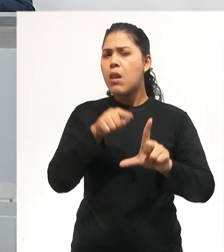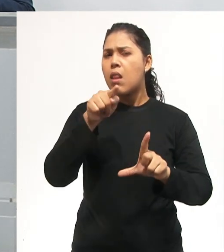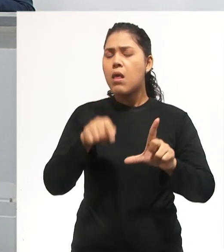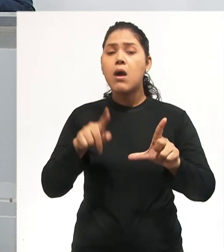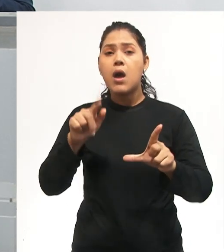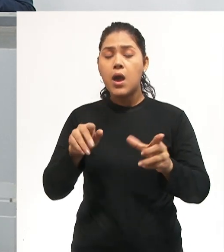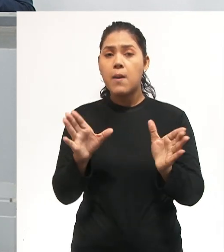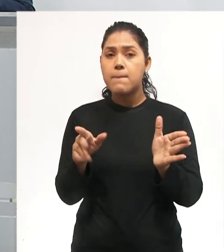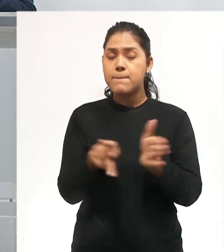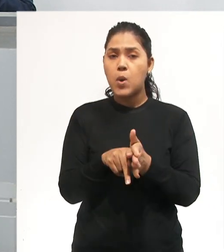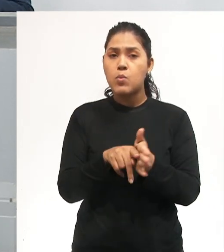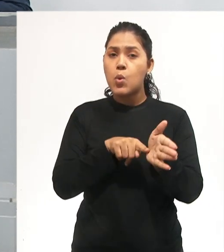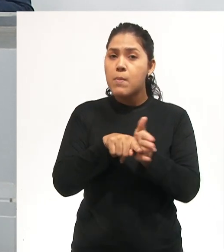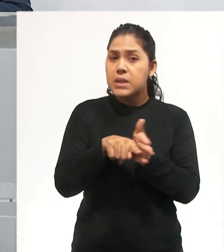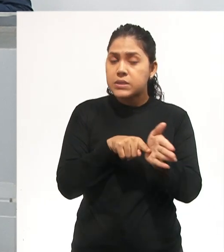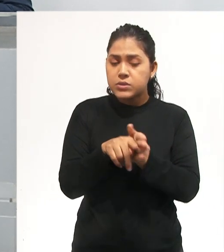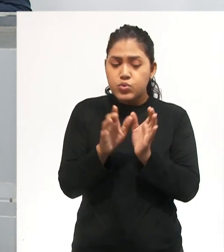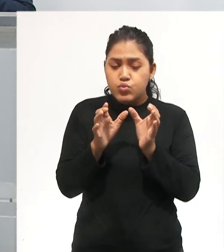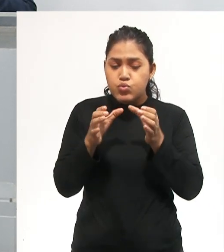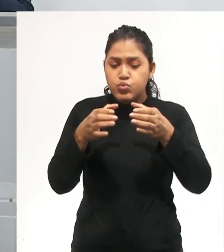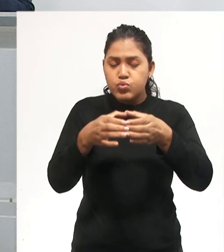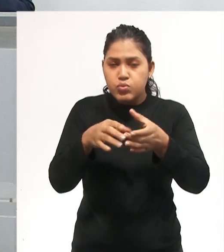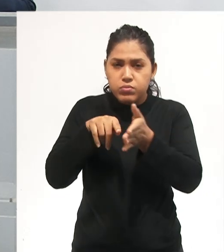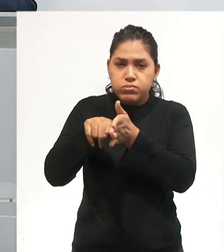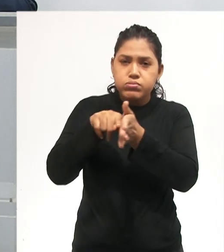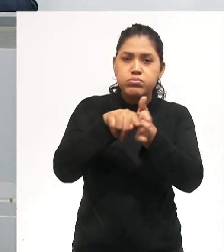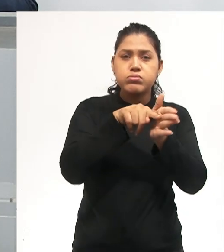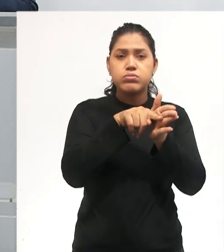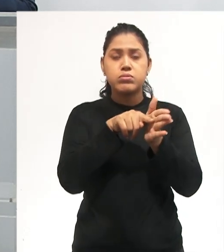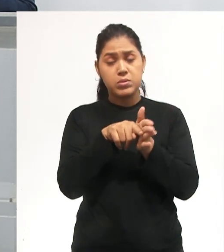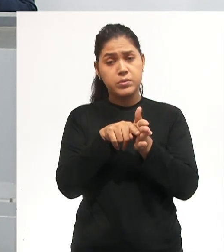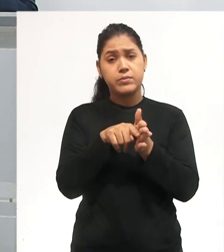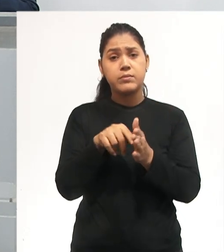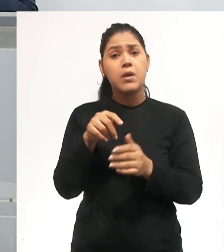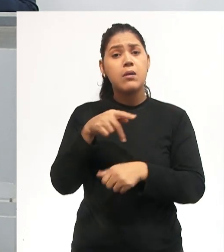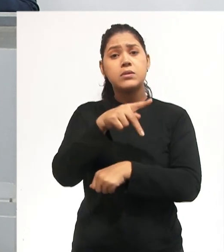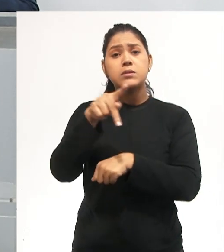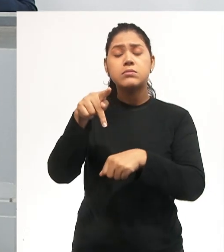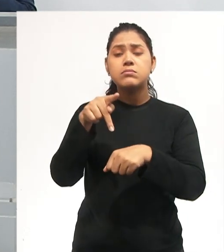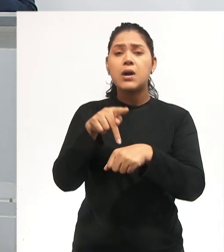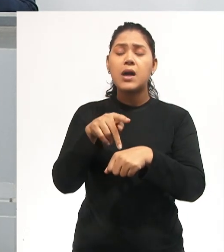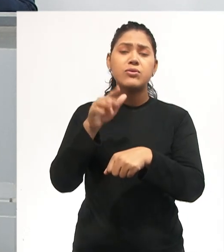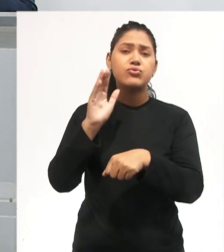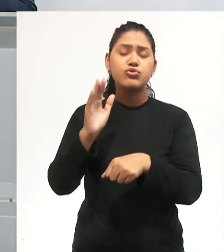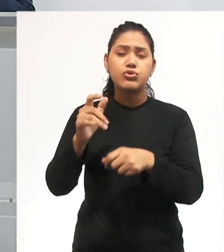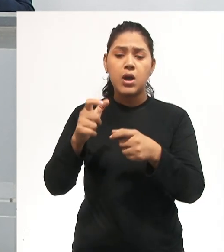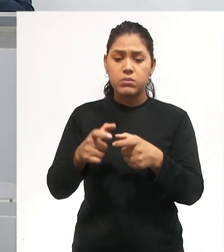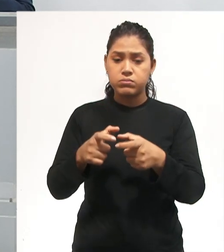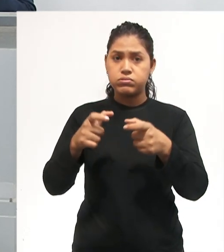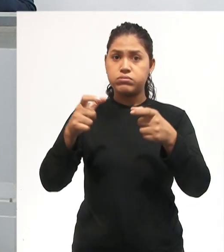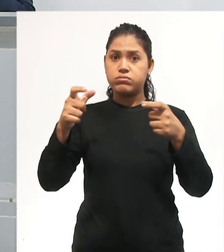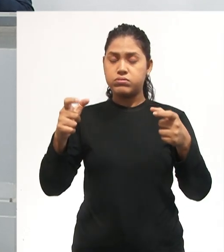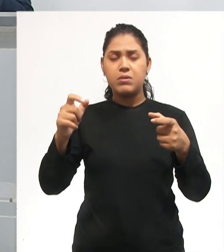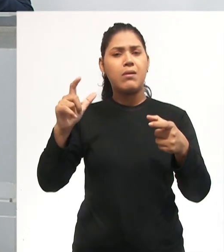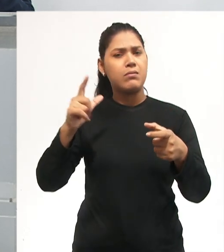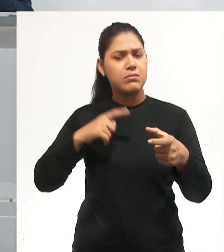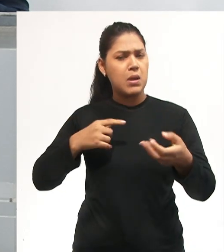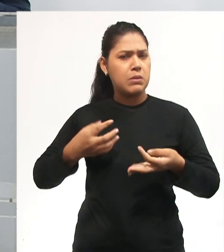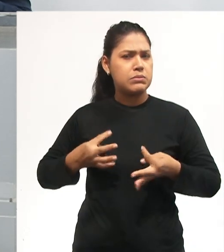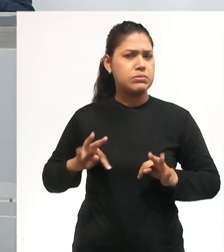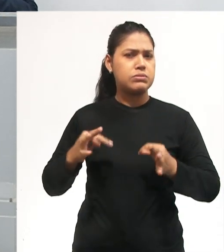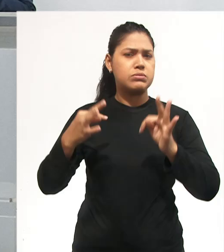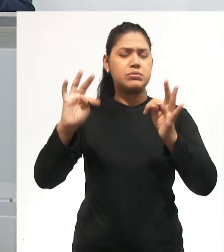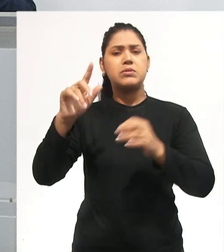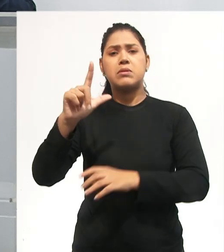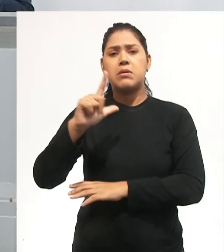nas melhores posições são países que têm infraestrutura, né, técnica, tecnológica de pessoal e que têm políticas